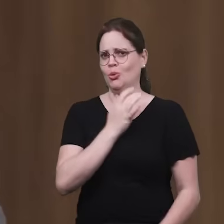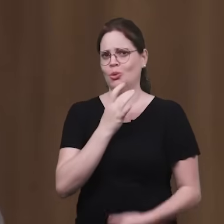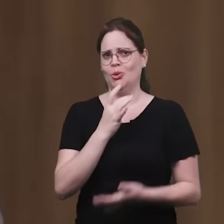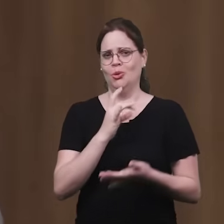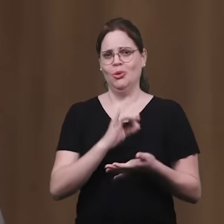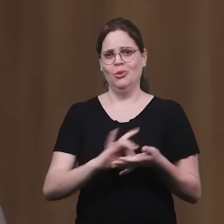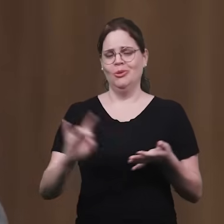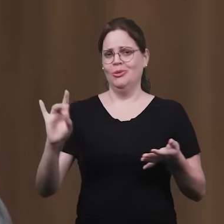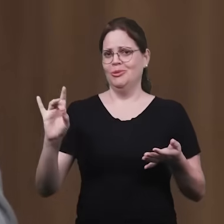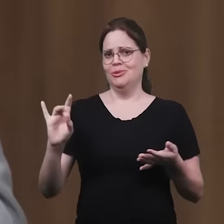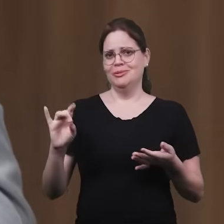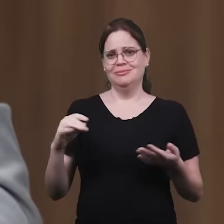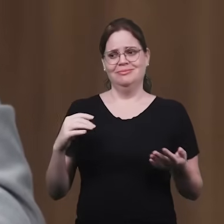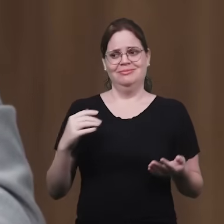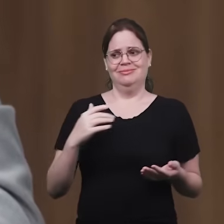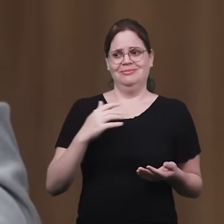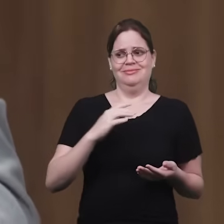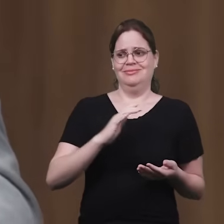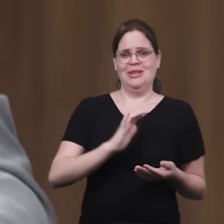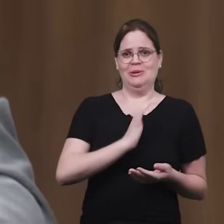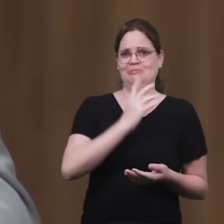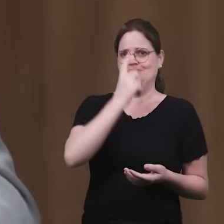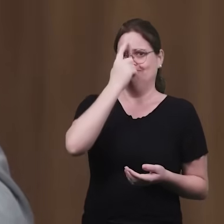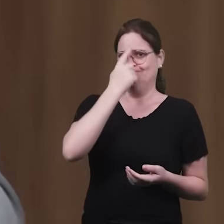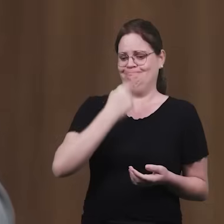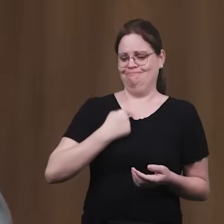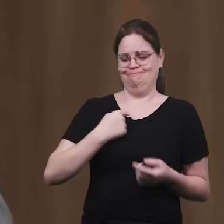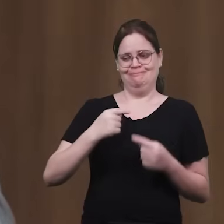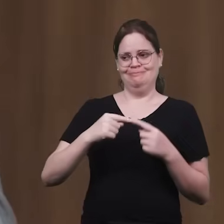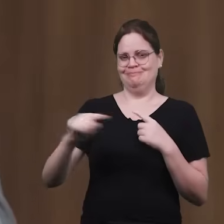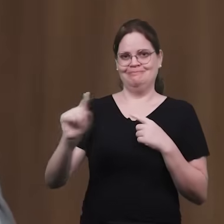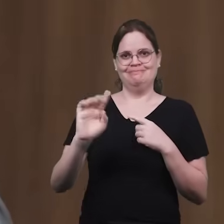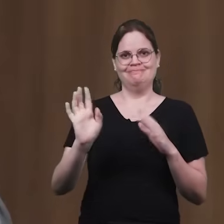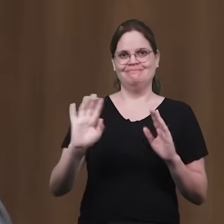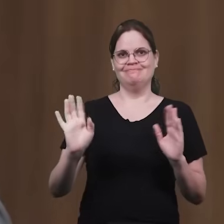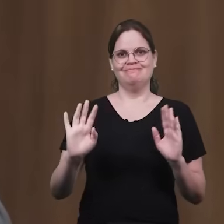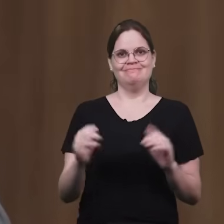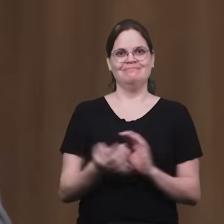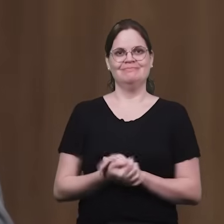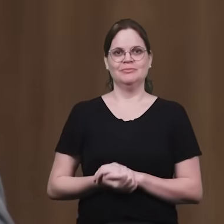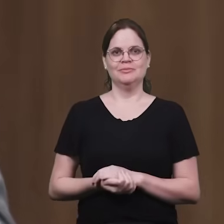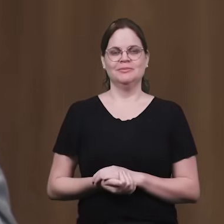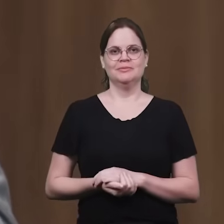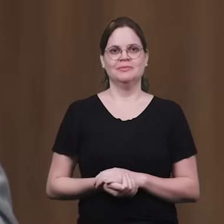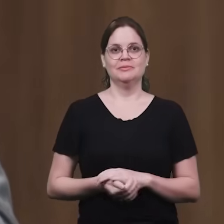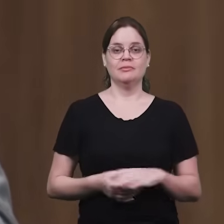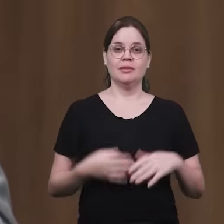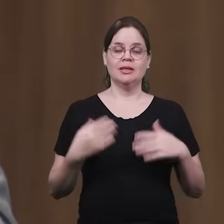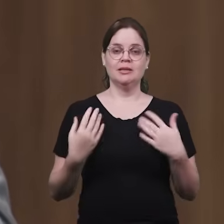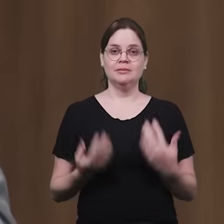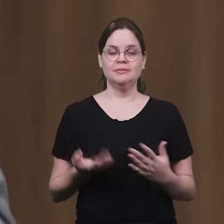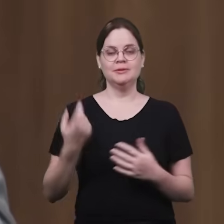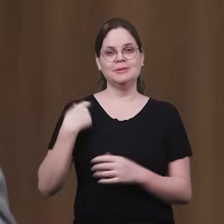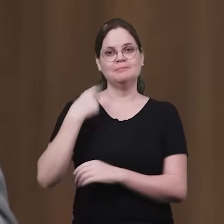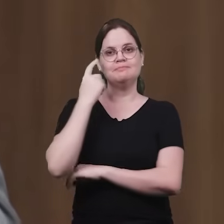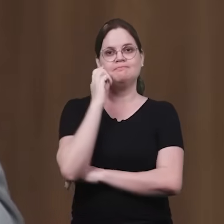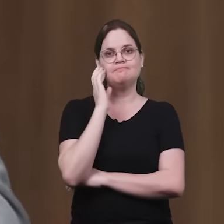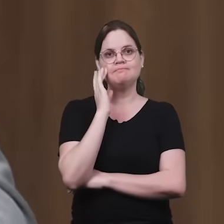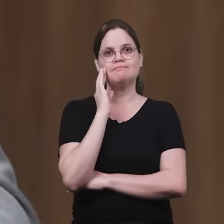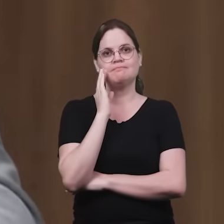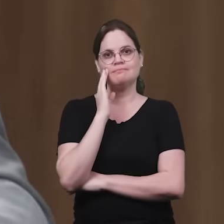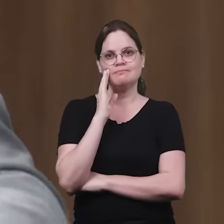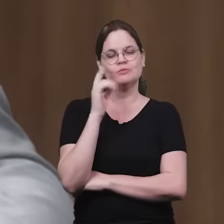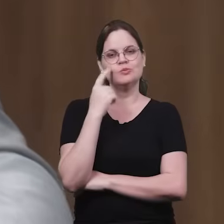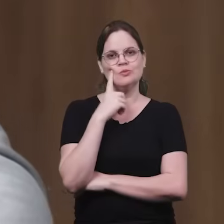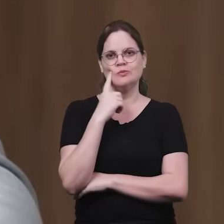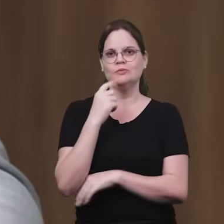entrado, não por se tratar de uma profissão ruim, mas não era uma coisa que eu era muito afeito, era quase que por falta de opção. E aí foi quando eu tive a ideia